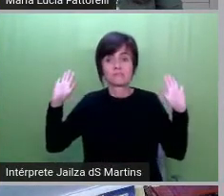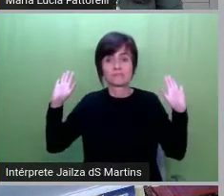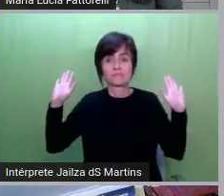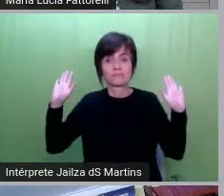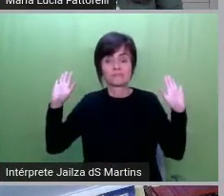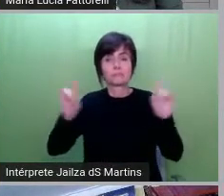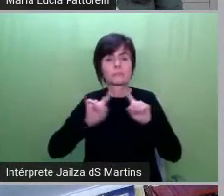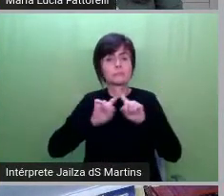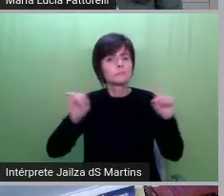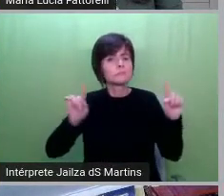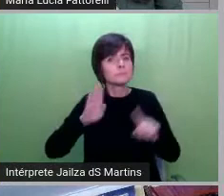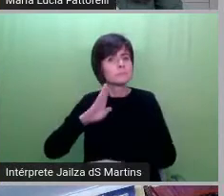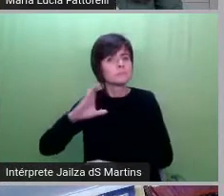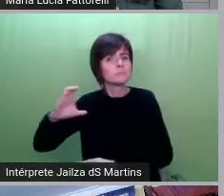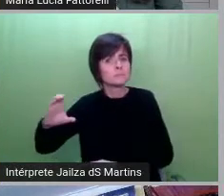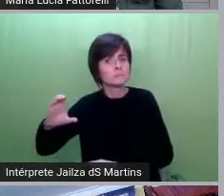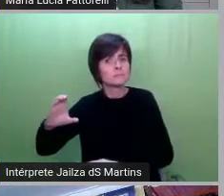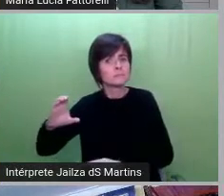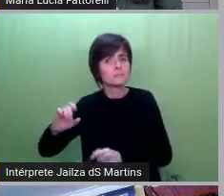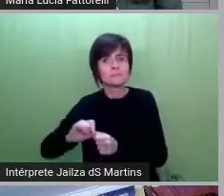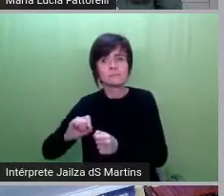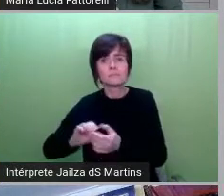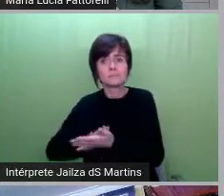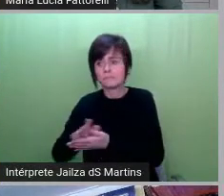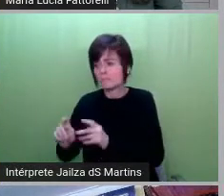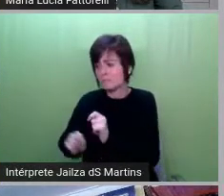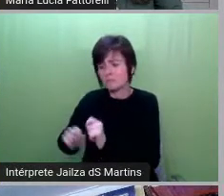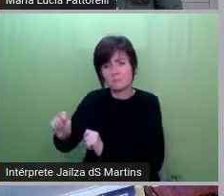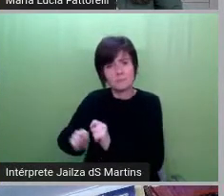Quer dizer, o Banco Central não cumpre a sua função,